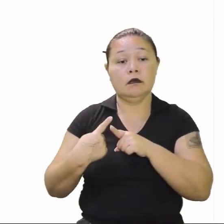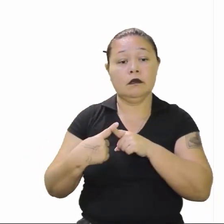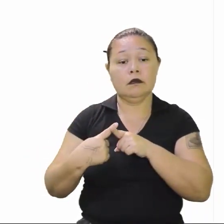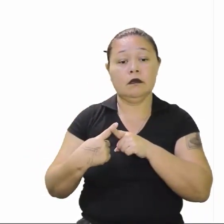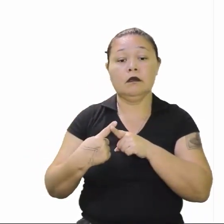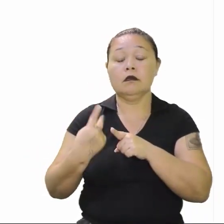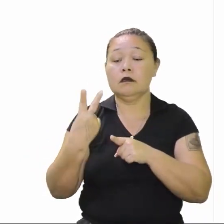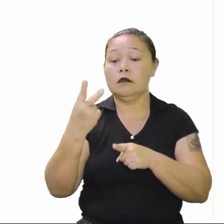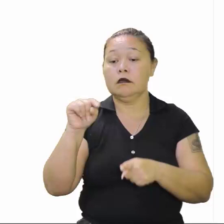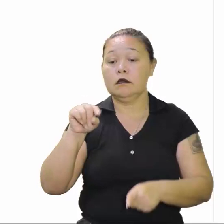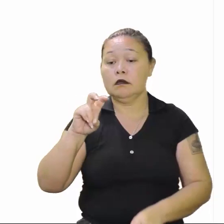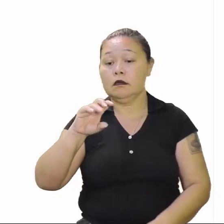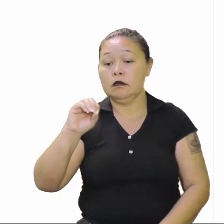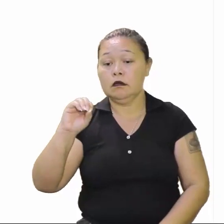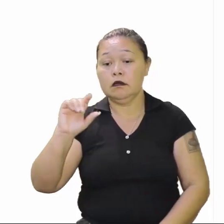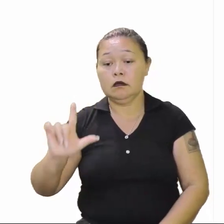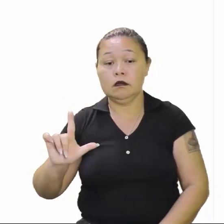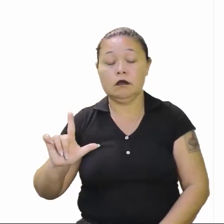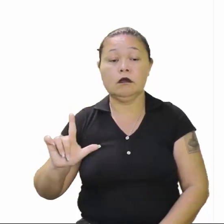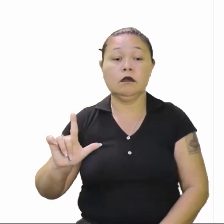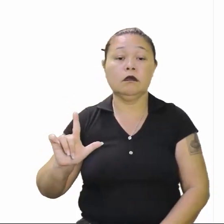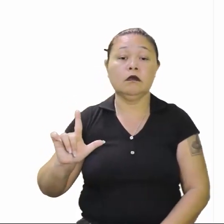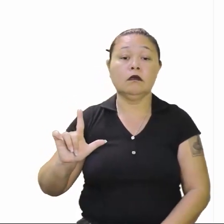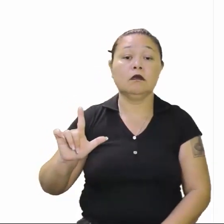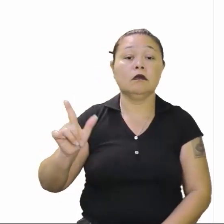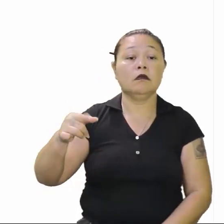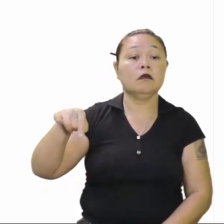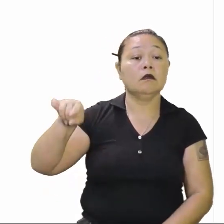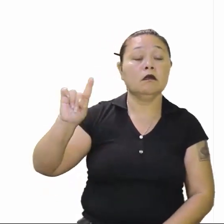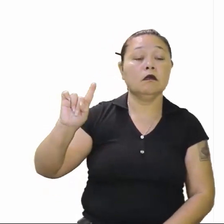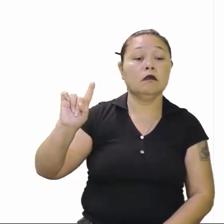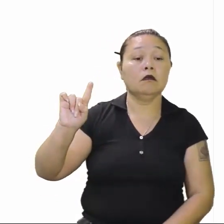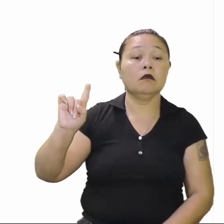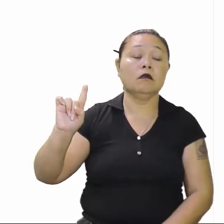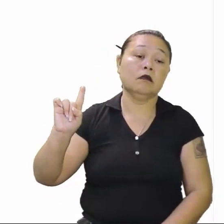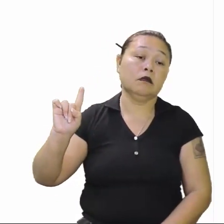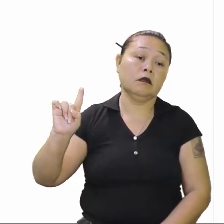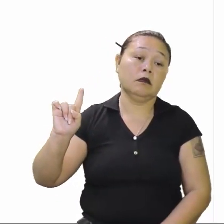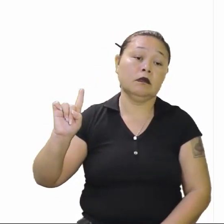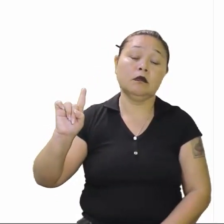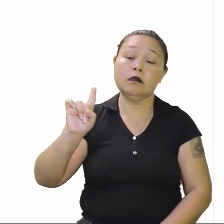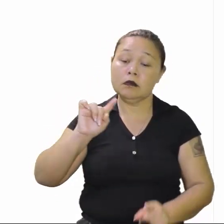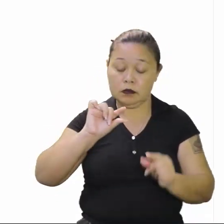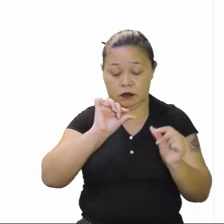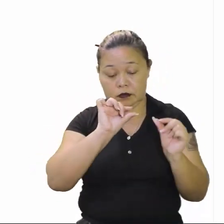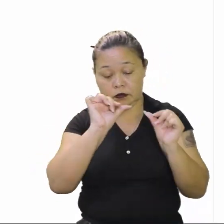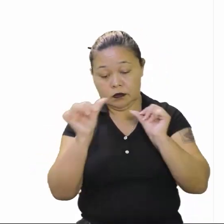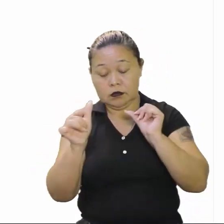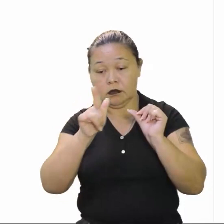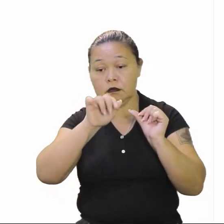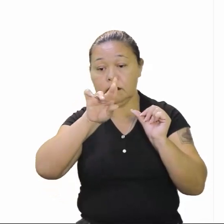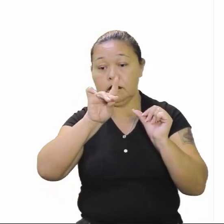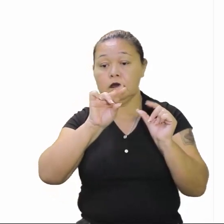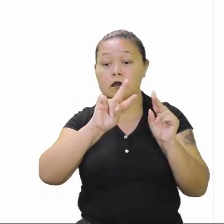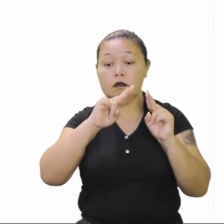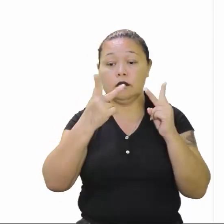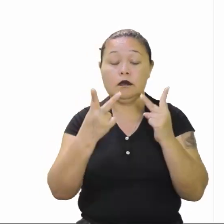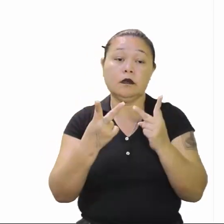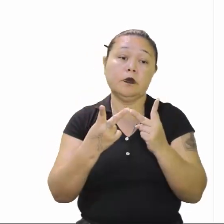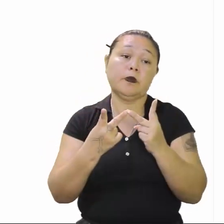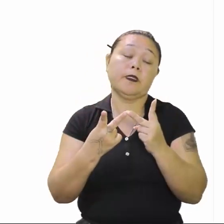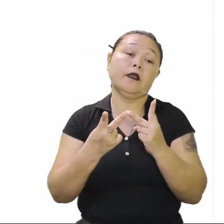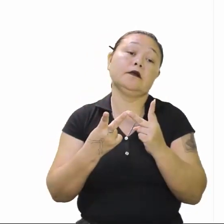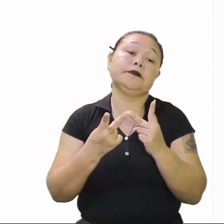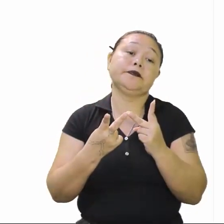em 2.500 litros? Meu caro aluno, com relação à grandeza de volume, olha